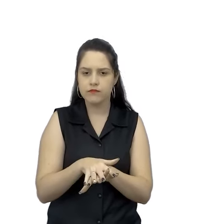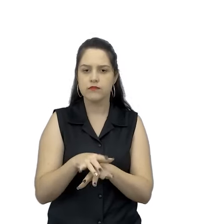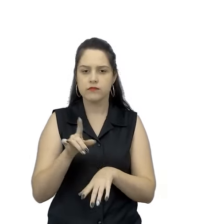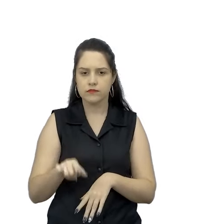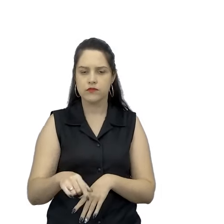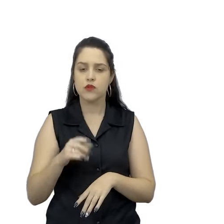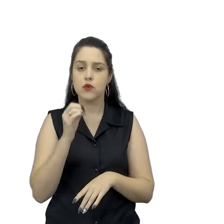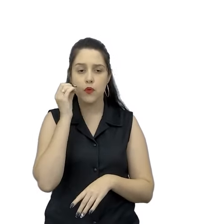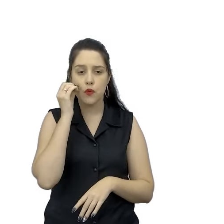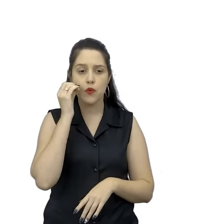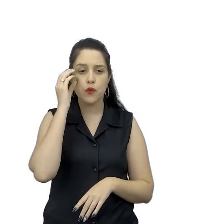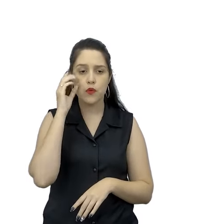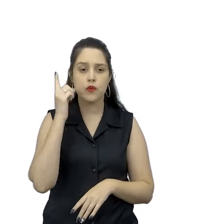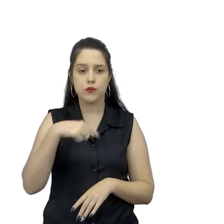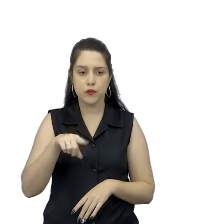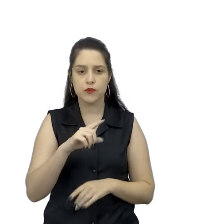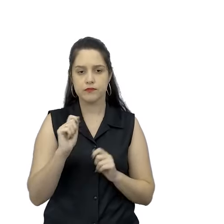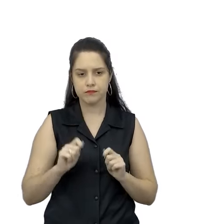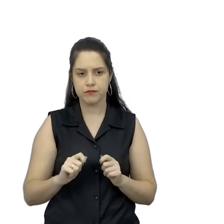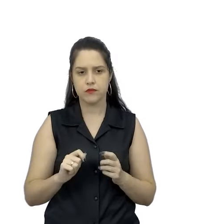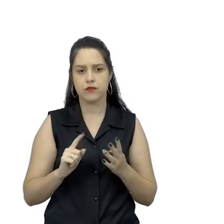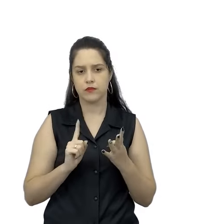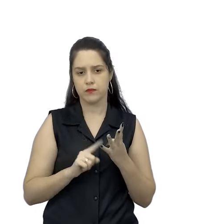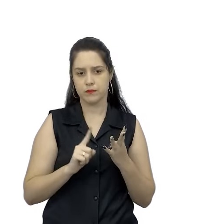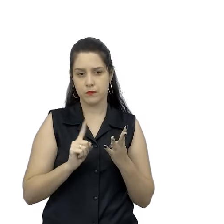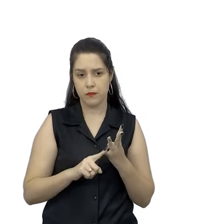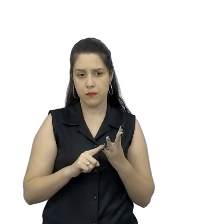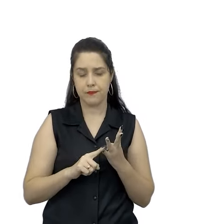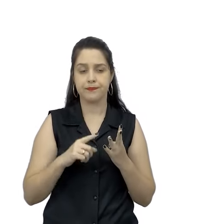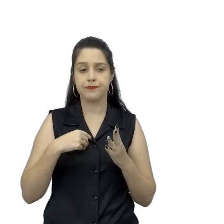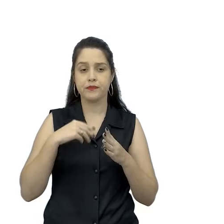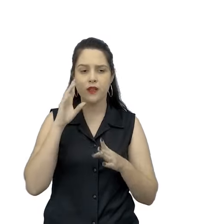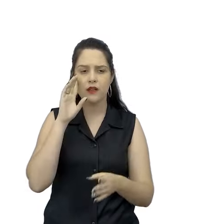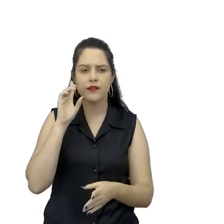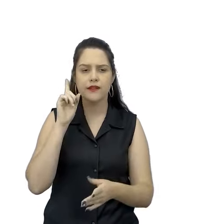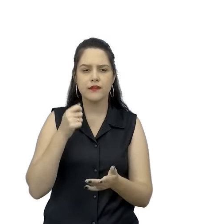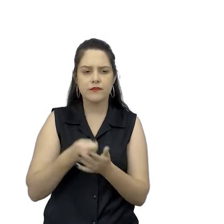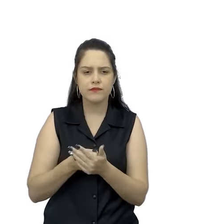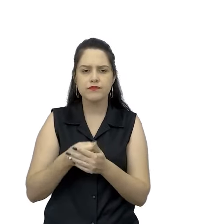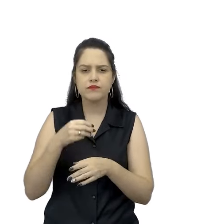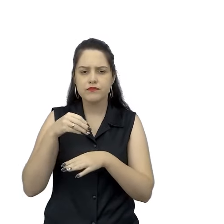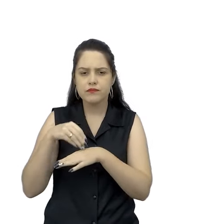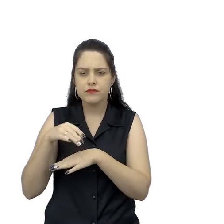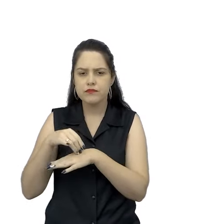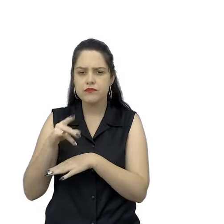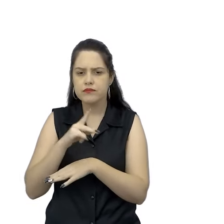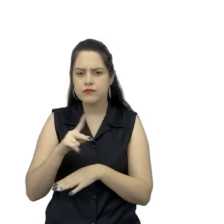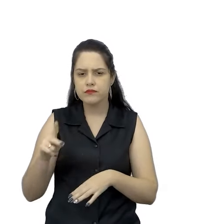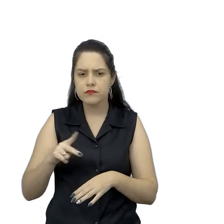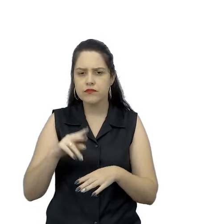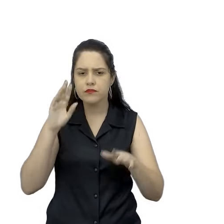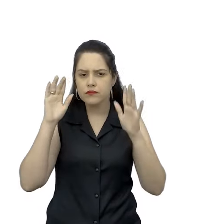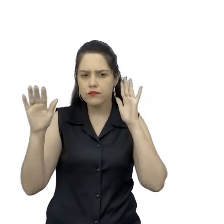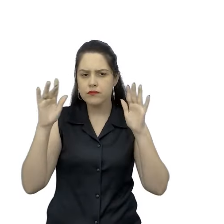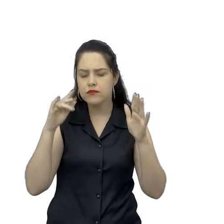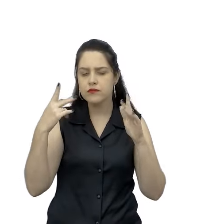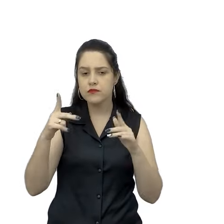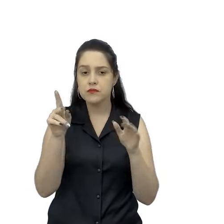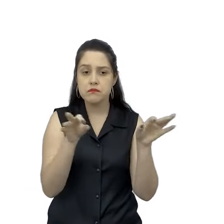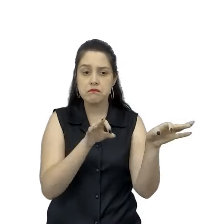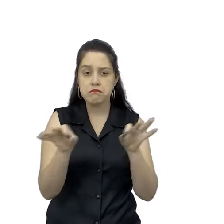esse conhecimento dos nossos estudantes. E o 4, definir os indicadores, para que o professor reflita sobre o seu